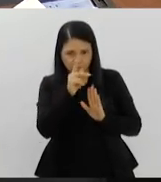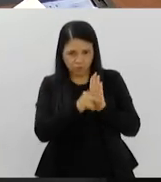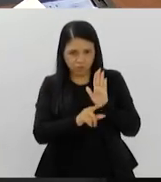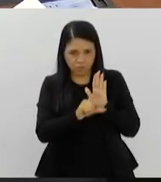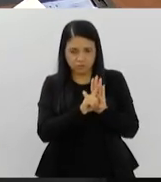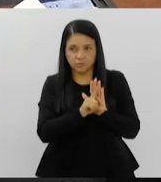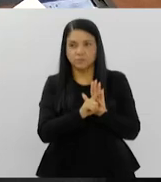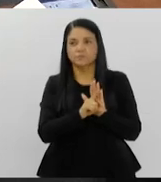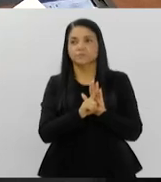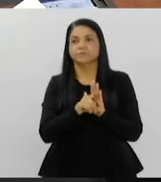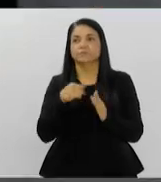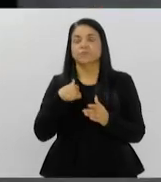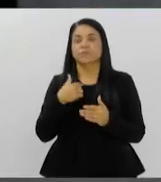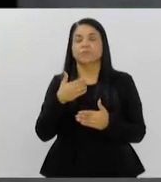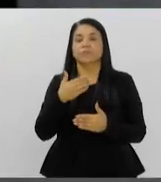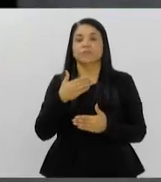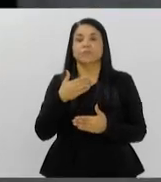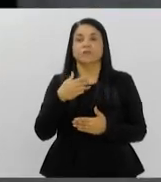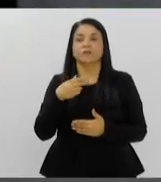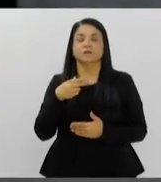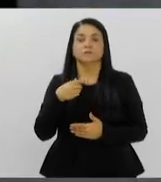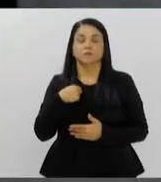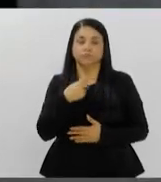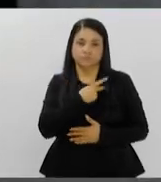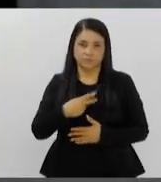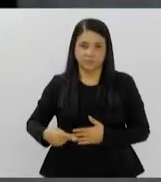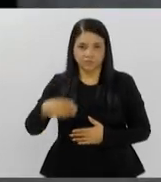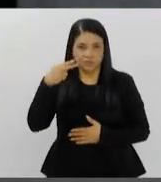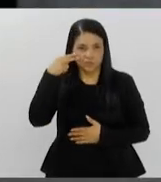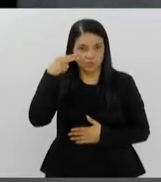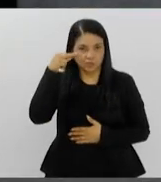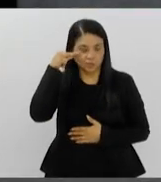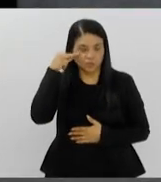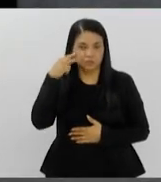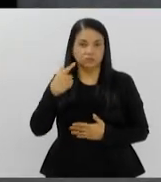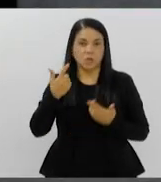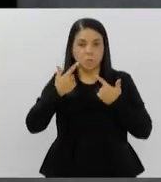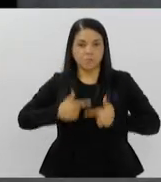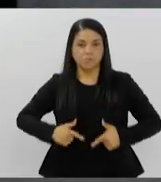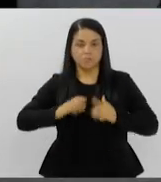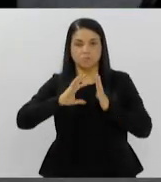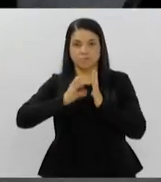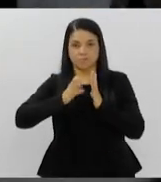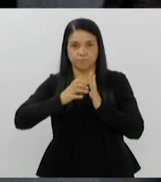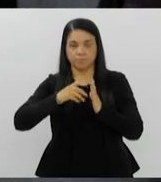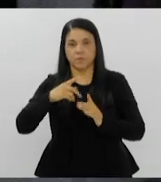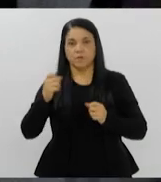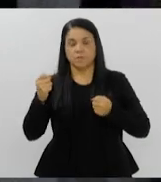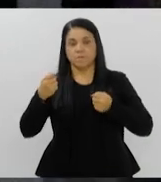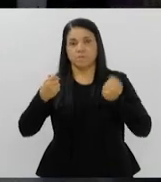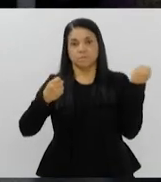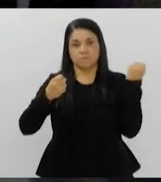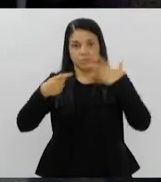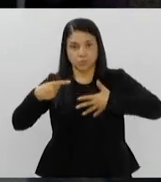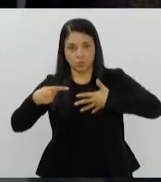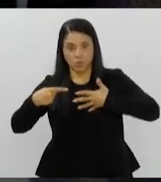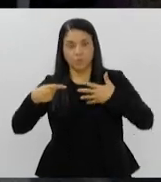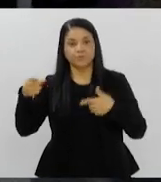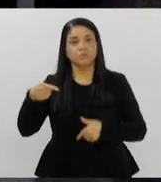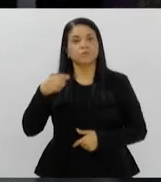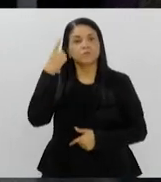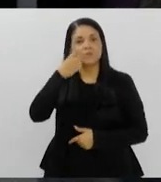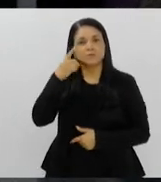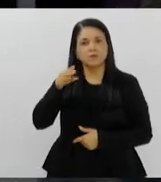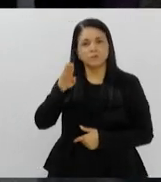décimo. É, deputado Tia Ju, queria registrar então a abstenção da bancada do PSOL e destacar que o deputado Brazão tem